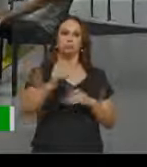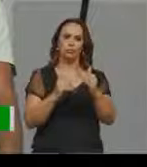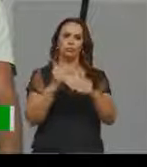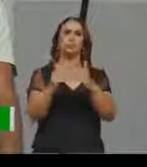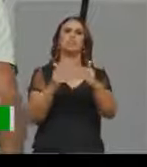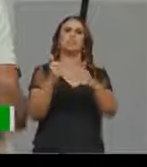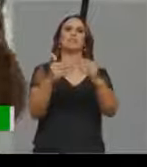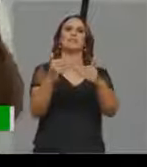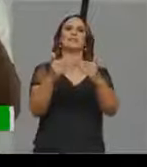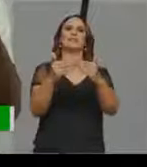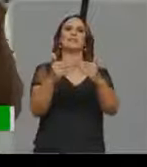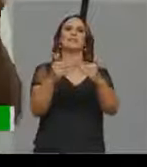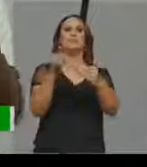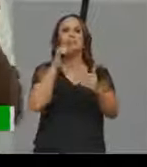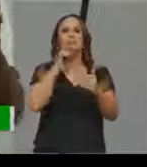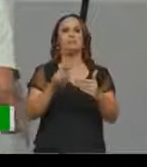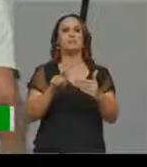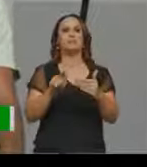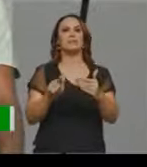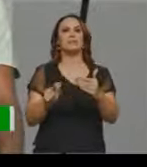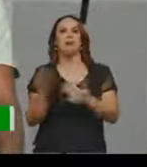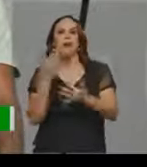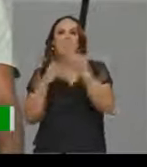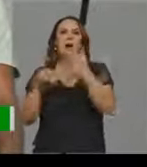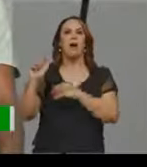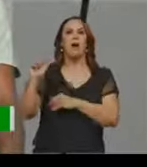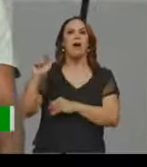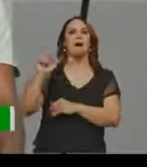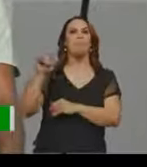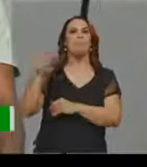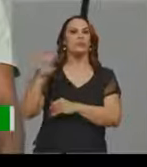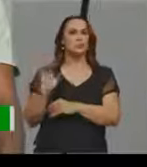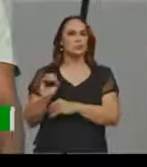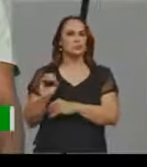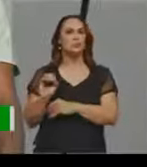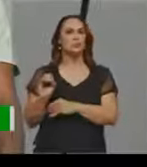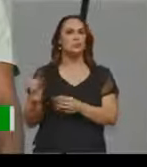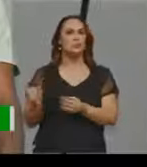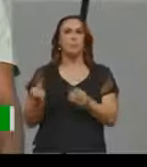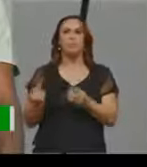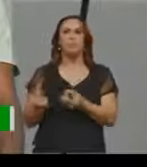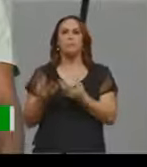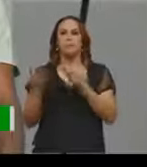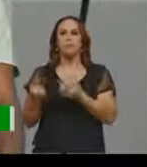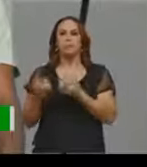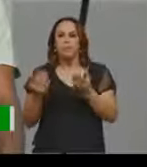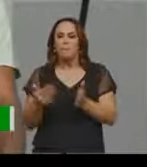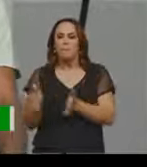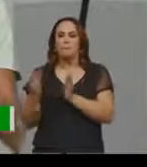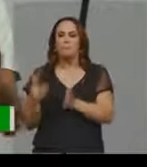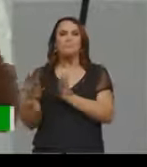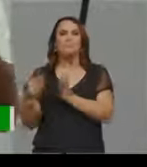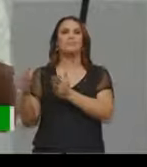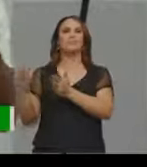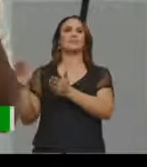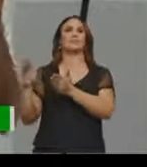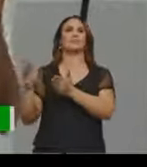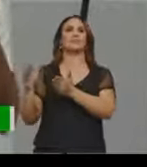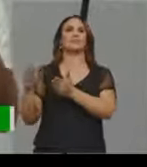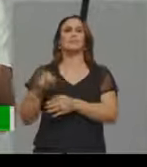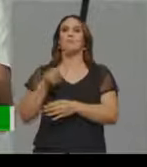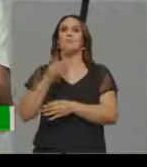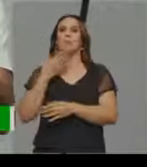desses alimentos, ao mesmo tempo que a gente consiga, ao mesmo tempo, não fazer mal para a saúde do ser humano e não contaminar o meio ambiente. Então, esse equilíbrio é